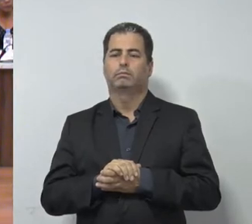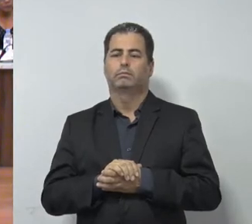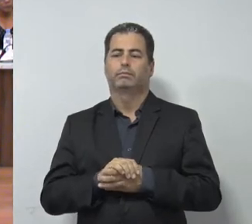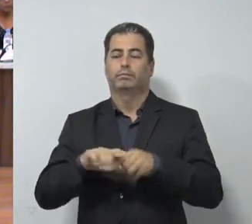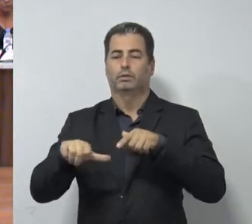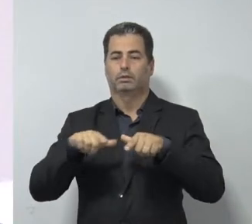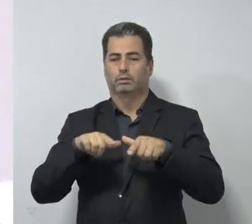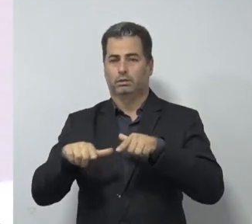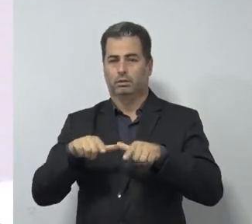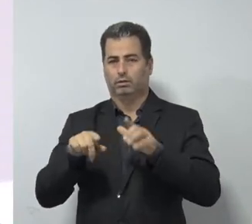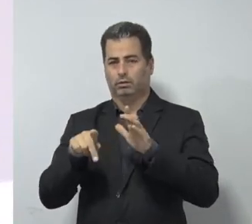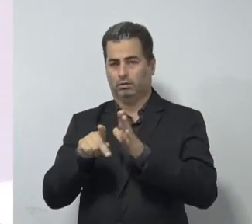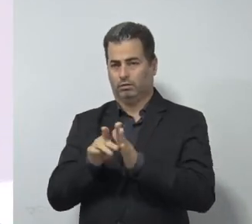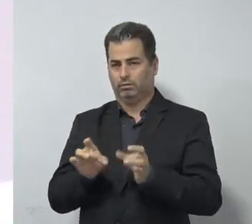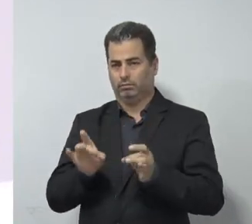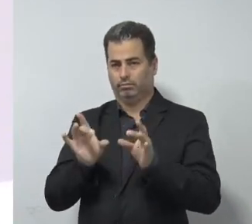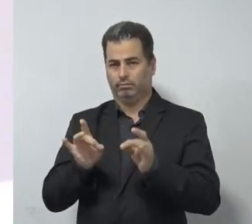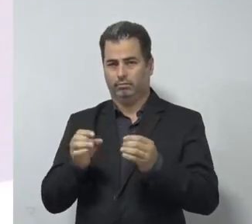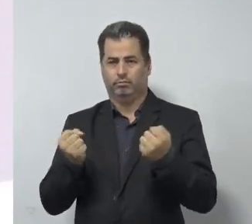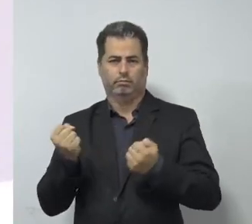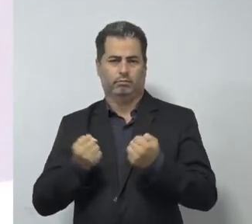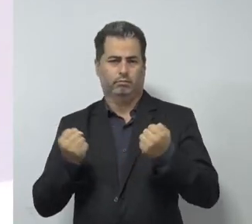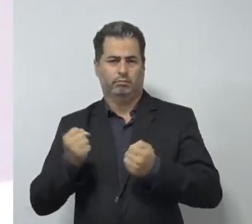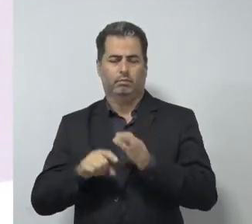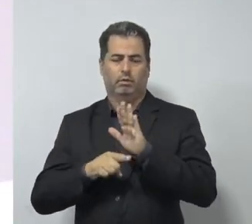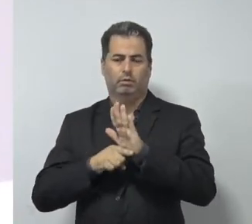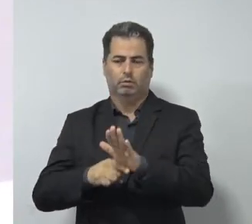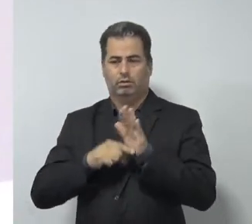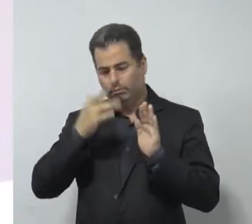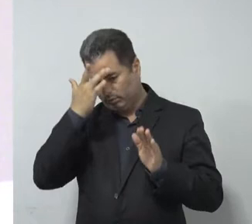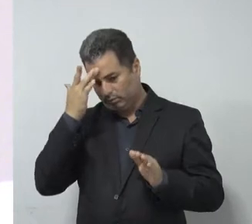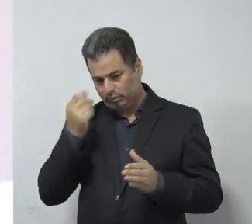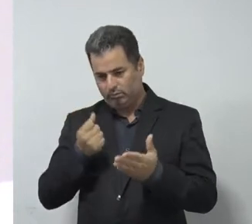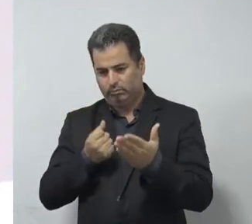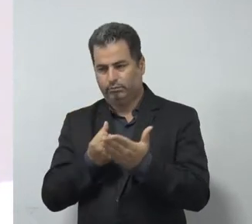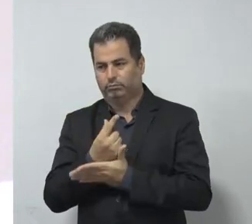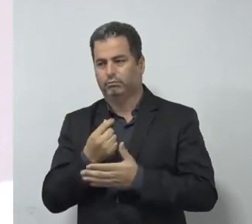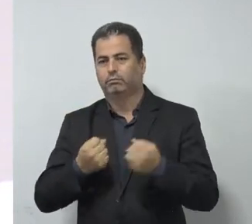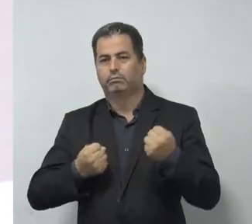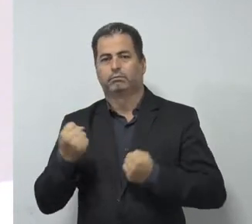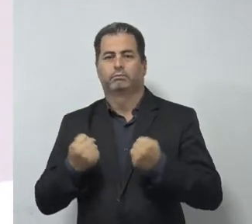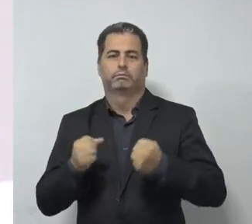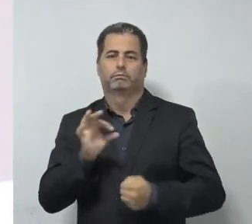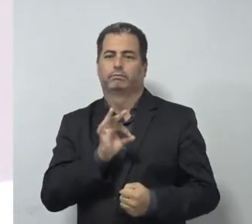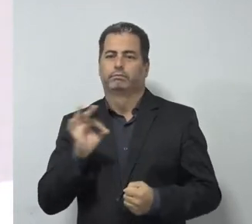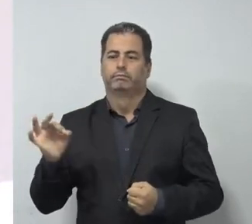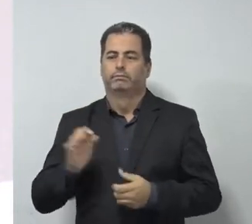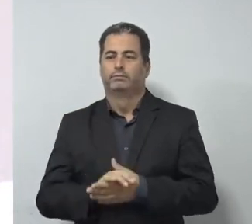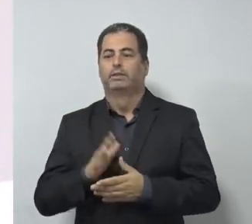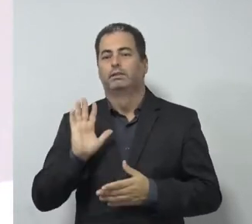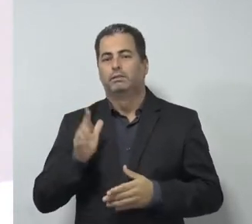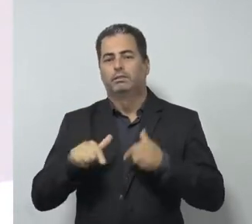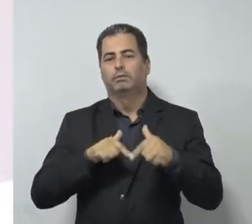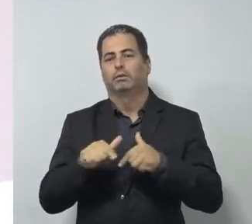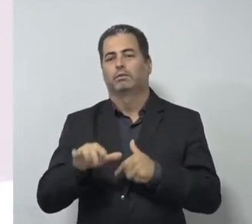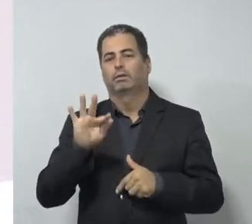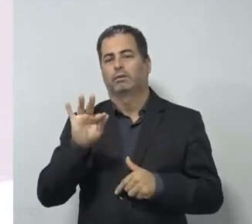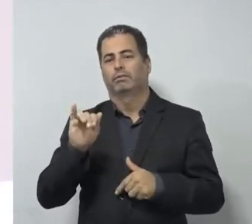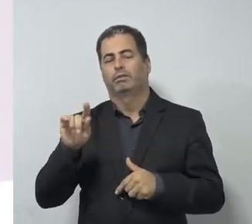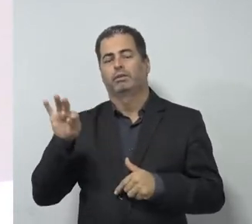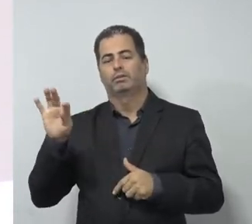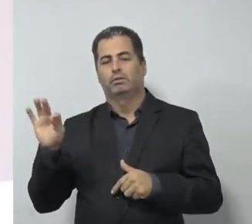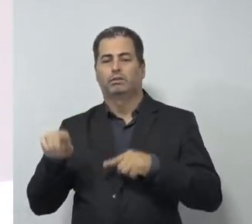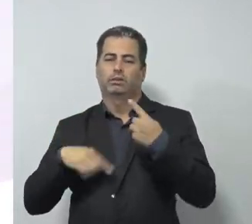Trabalha em concessionária de veículos, auxiliando as pessoas a comprarem o carro zero. Já passou pela Fiat, depois pela